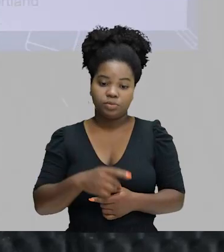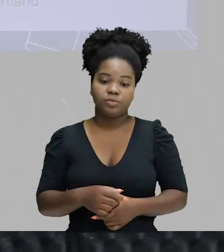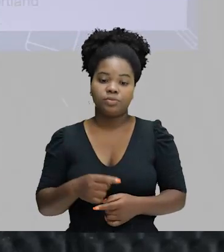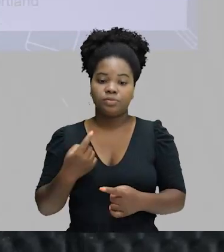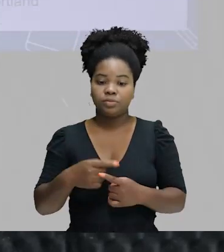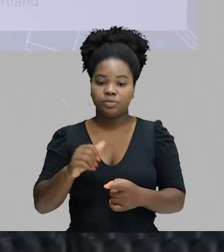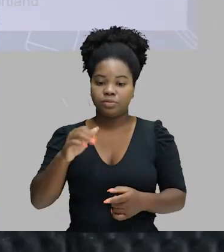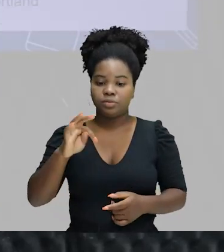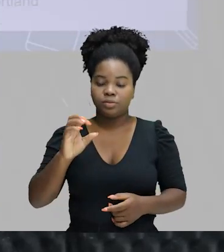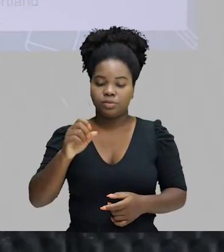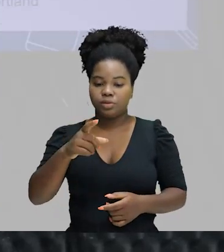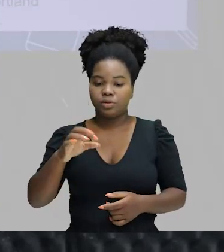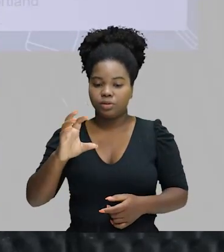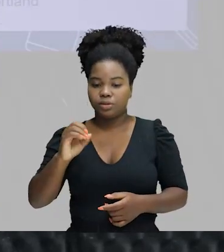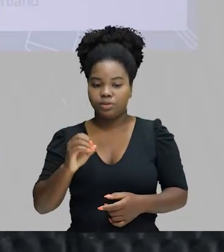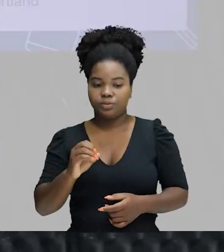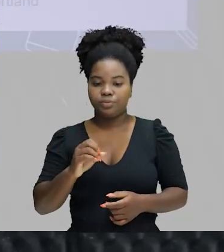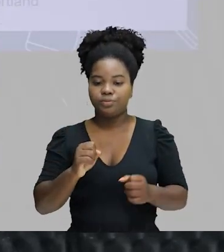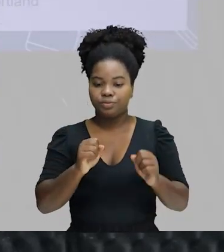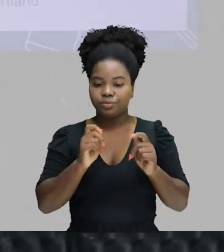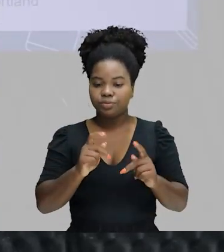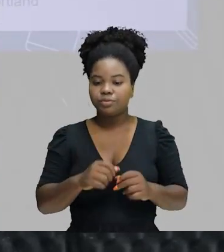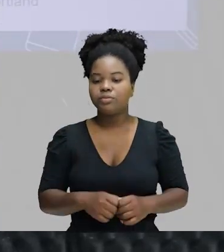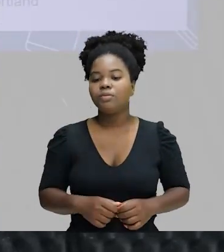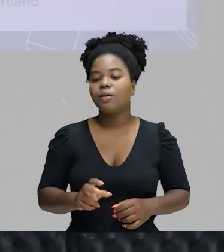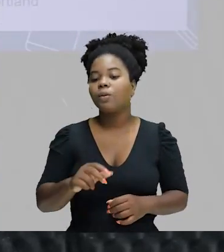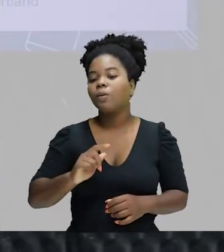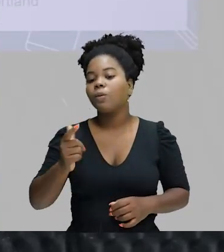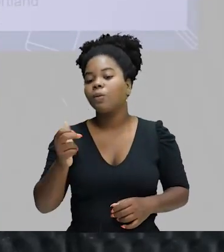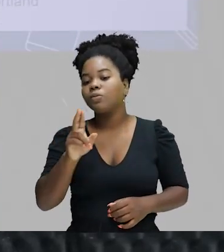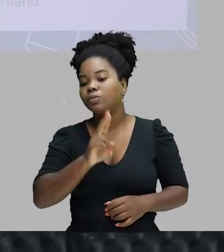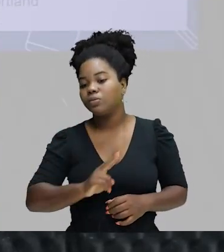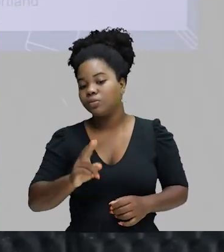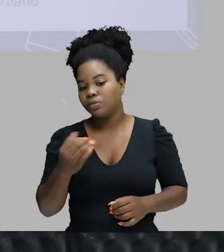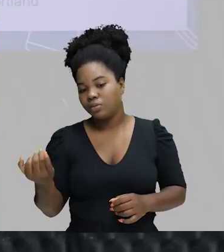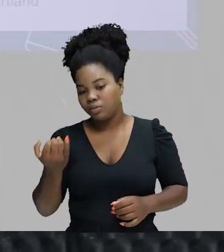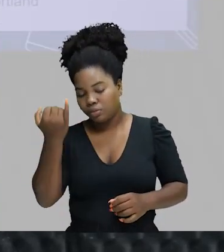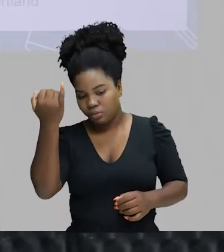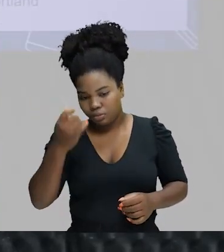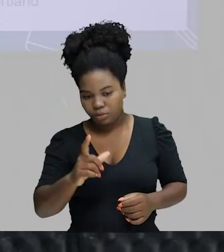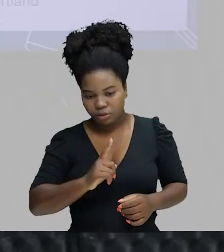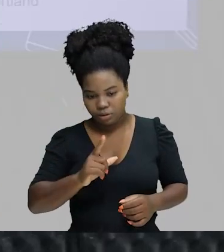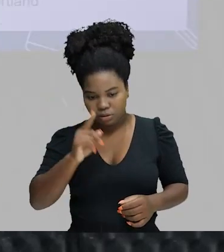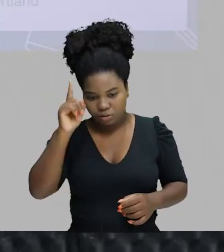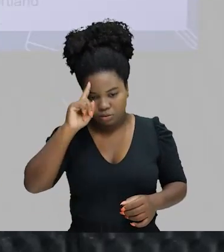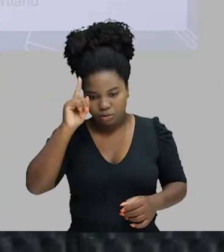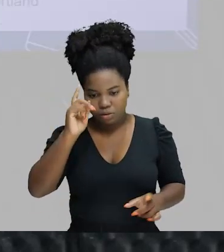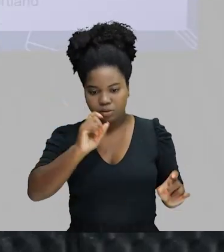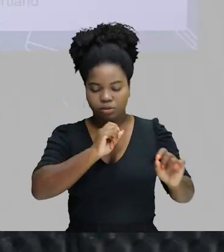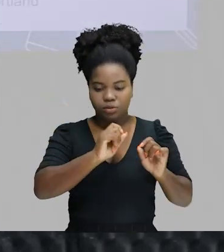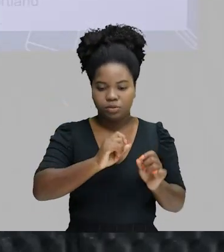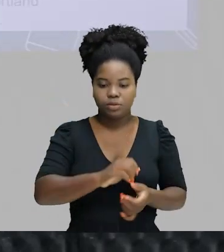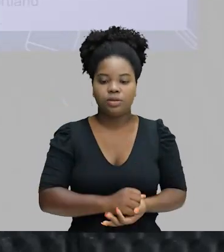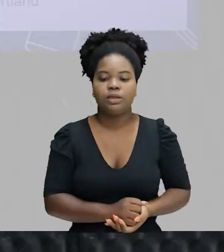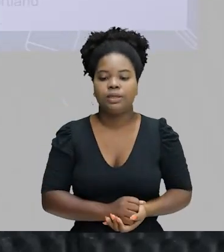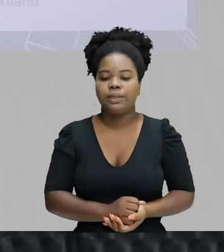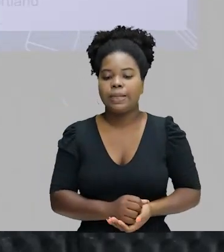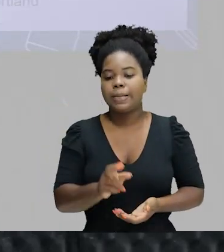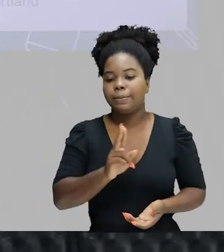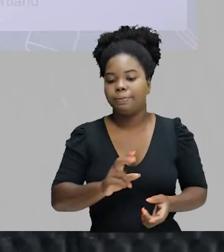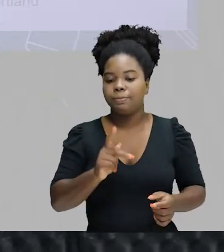não é nocivo para o homem. Outra aplicação importante, muito presente no nosso cotidiano,